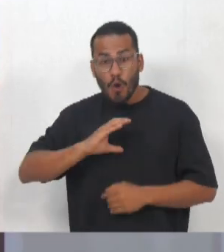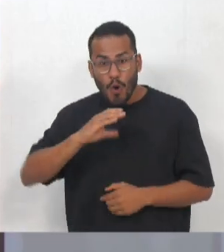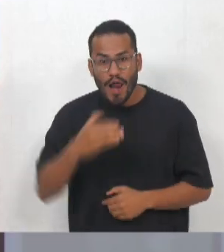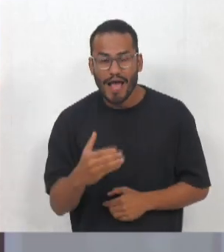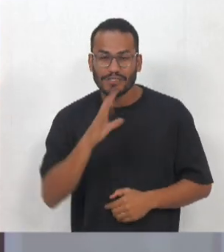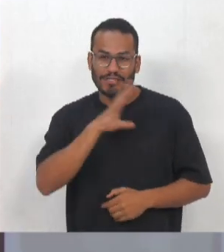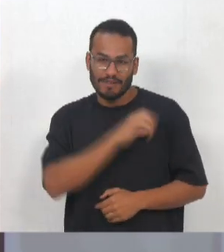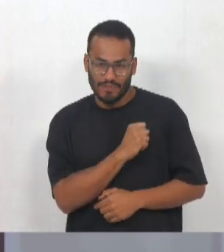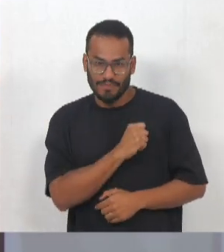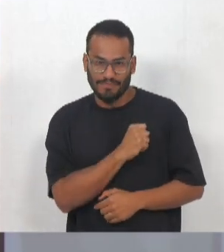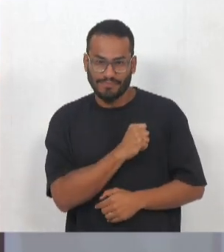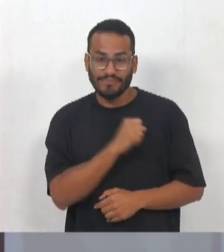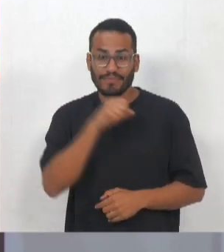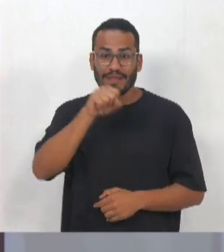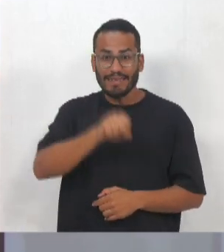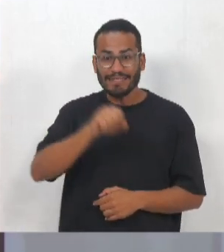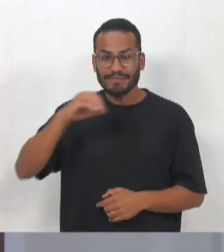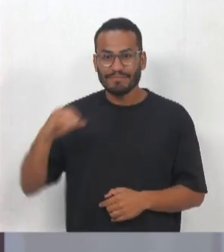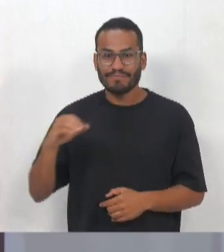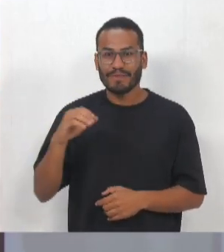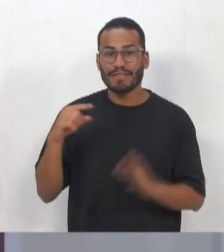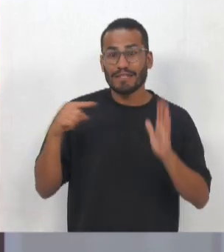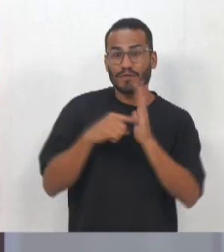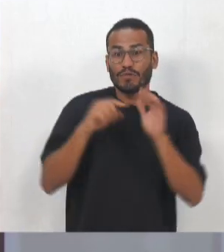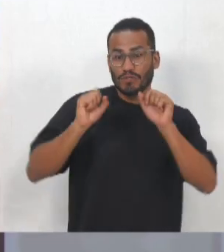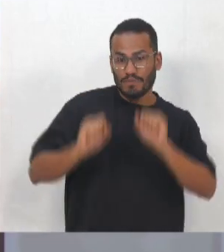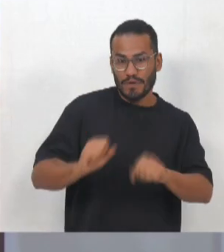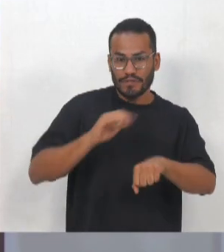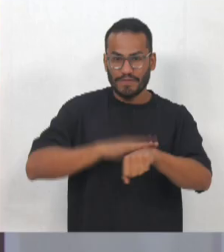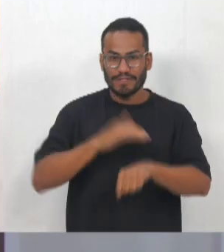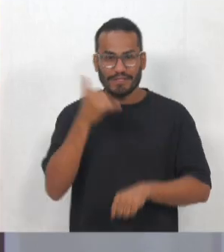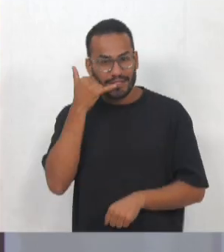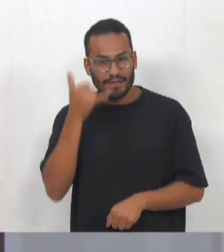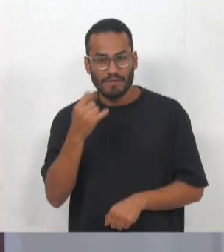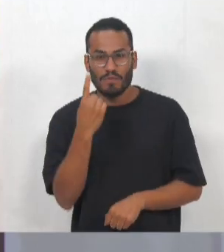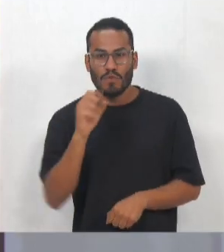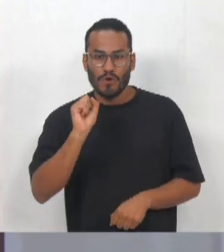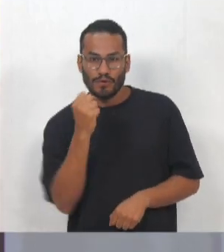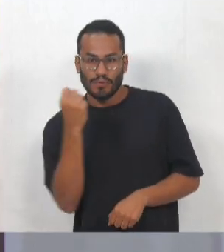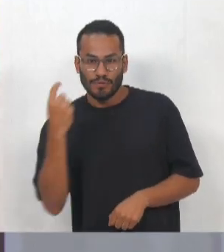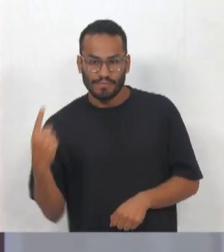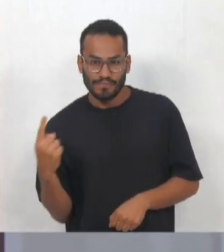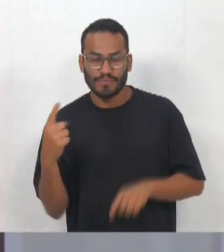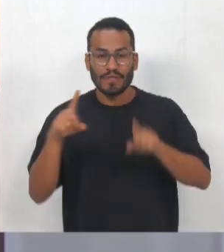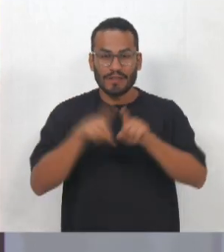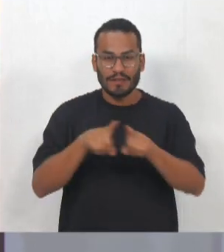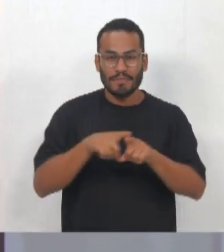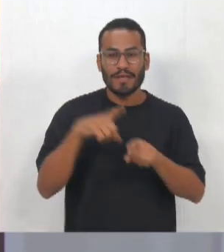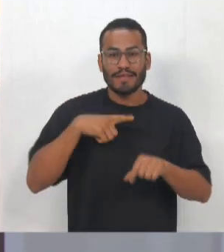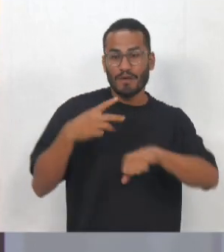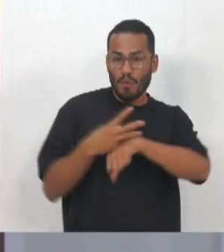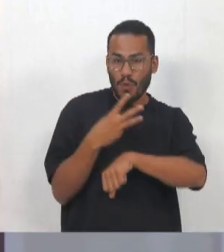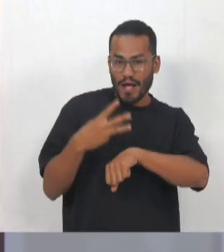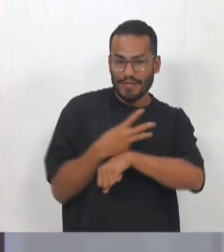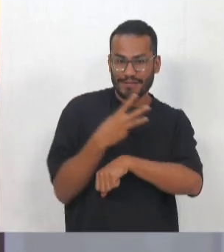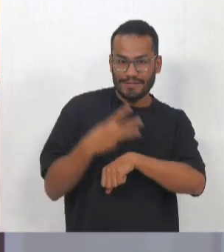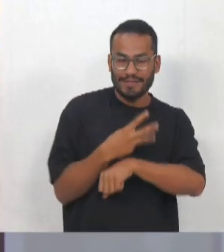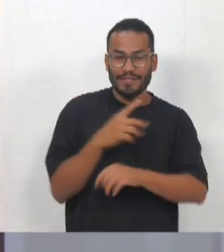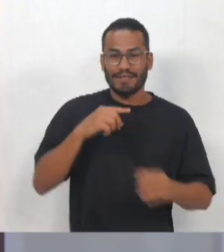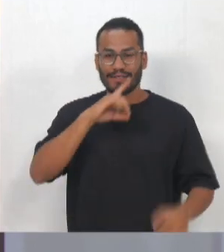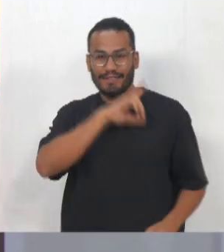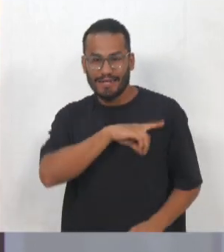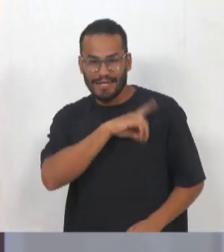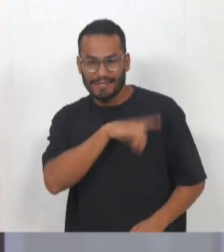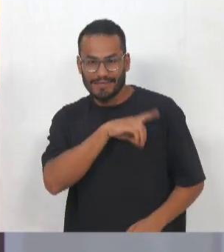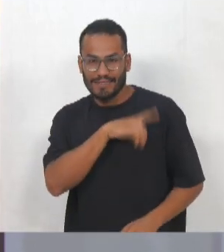e amor. Em Santa Catarina, as denúncias podem ser feitas pelo telefone 181. Também tem um WhatsApp, que é das